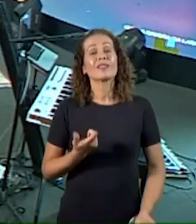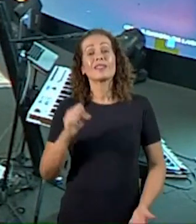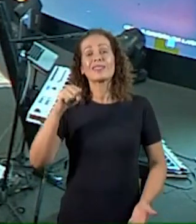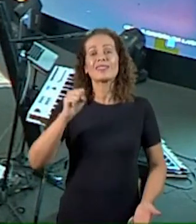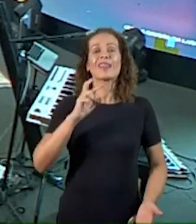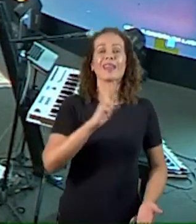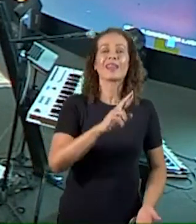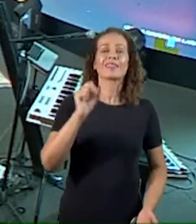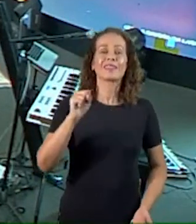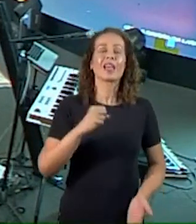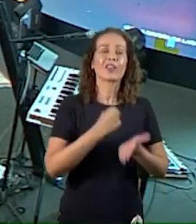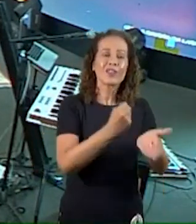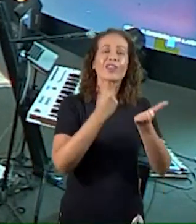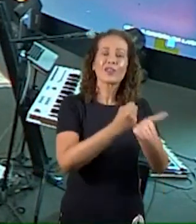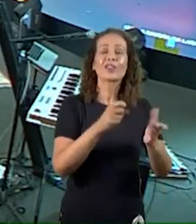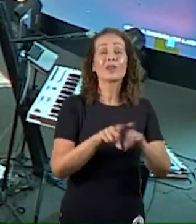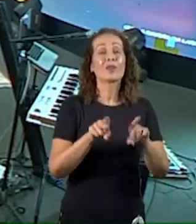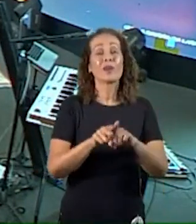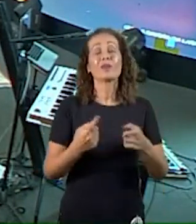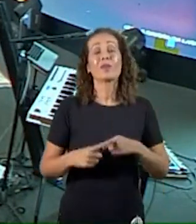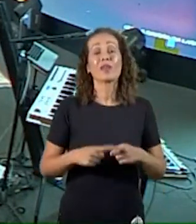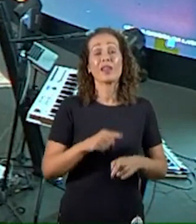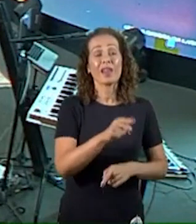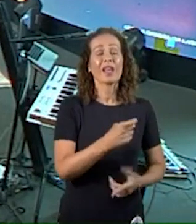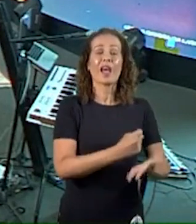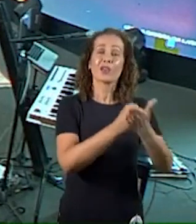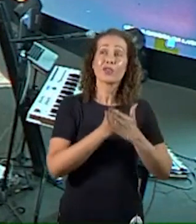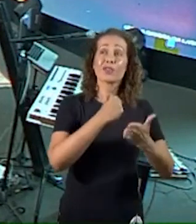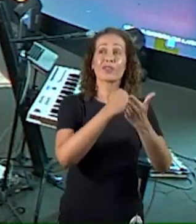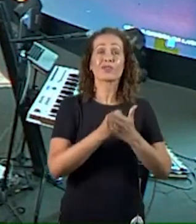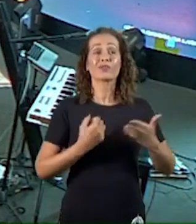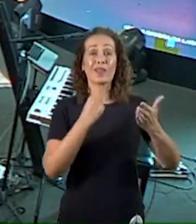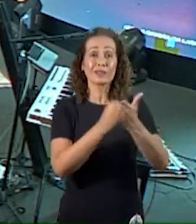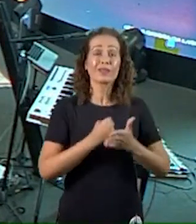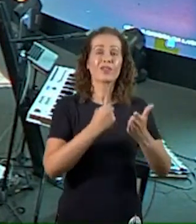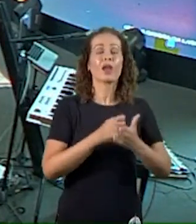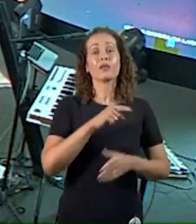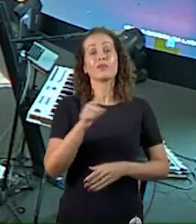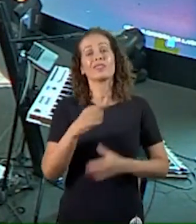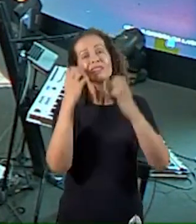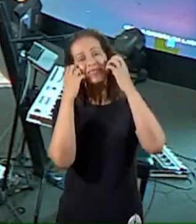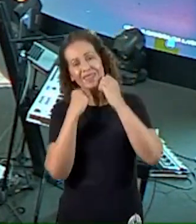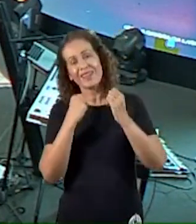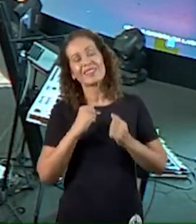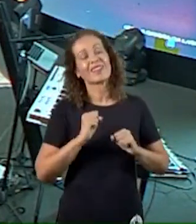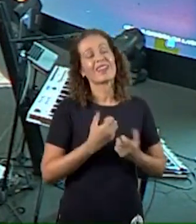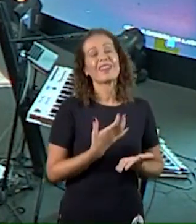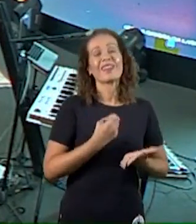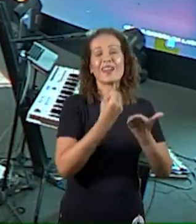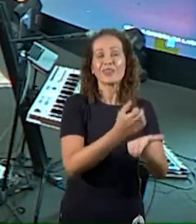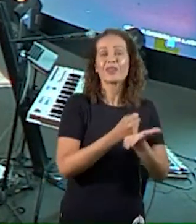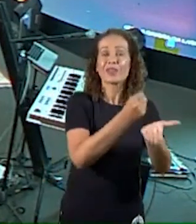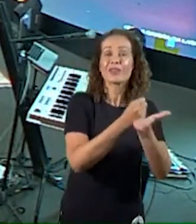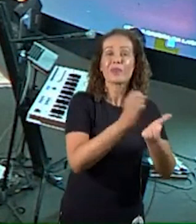você é obrigado a fazer coisas que já não são bacanas, porque essa pessoa já te abençoa muito. Davi